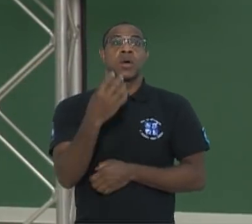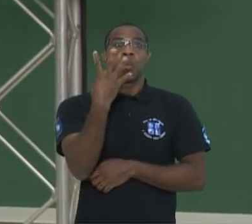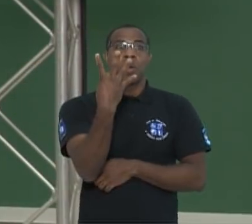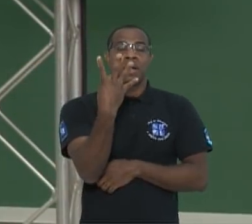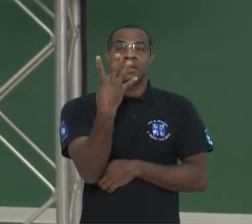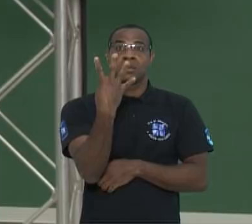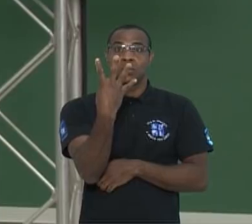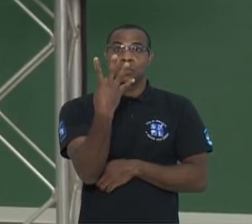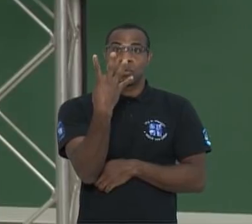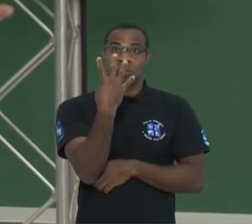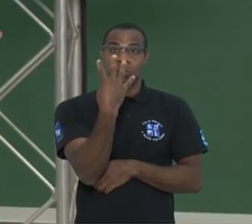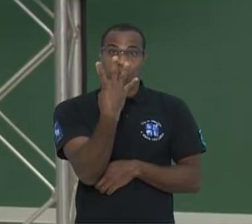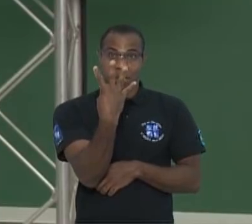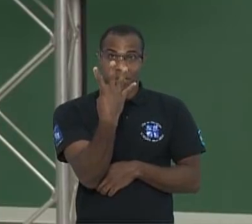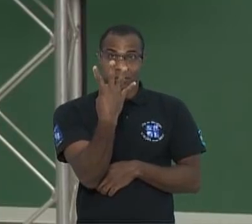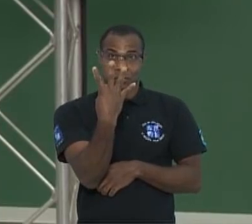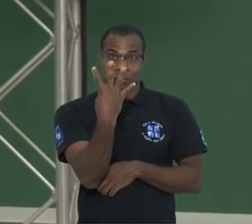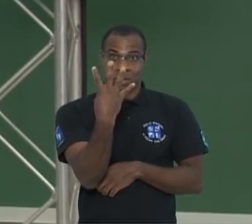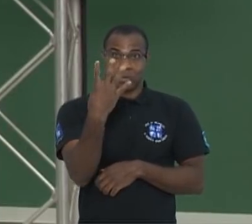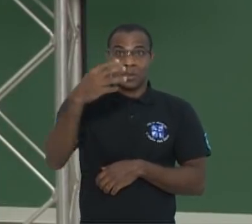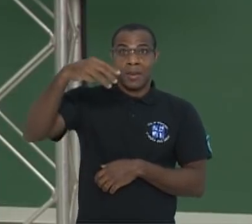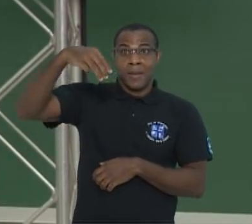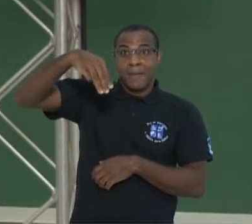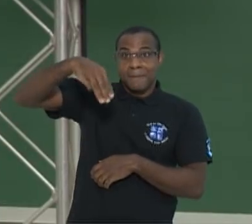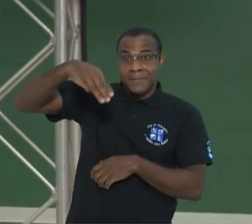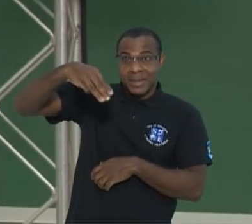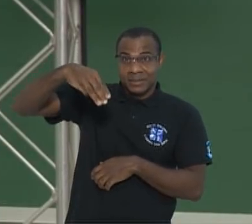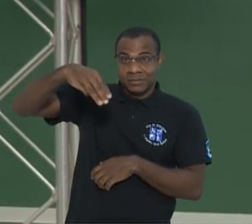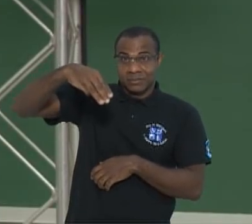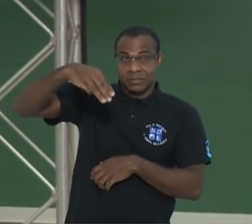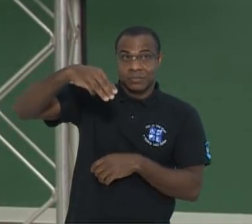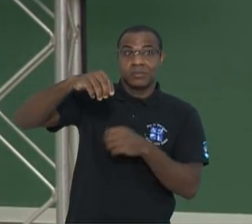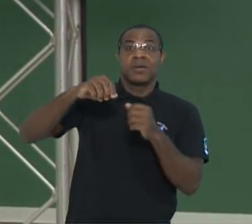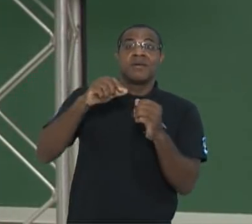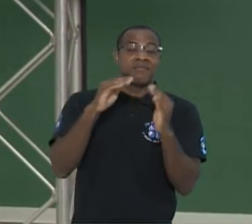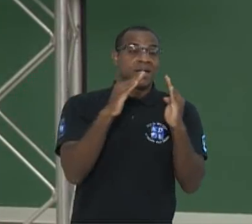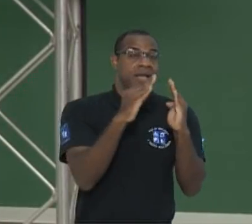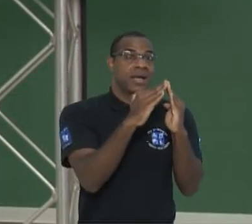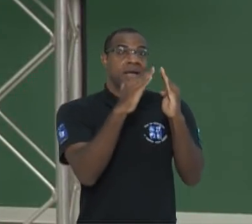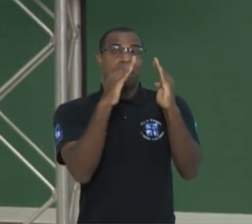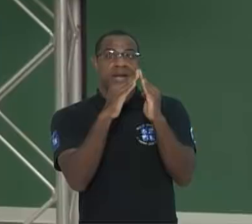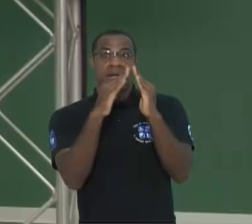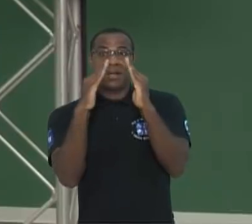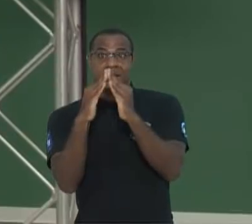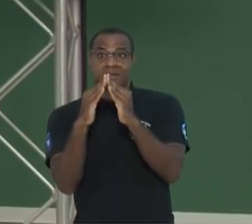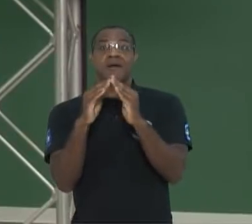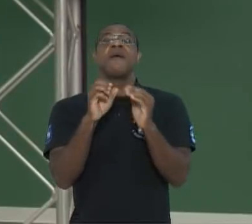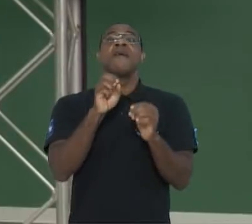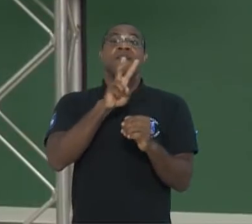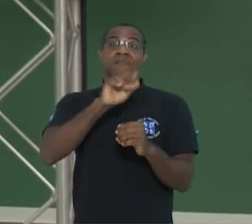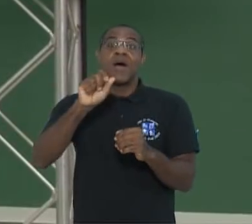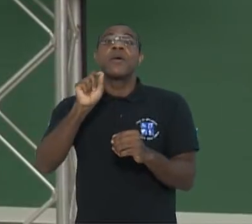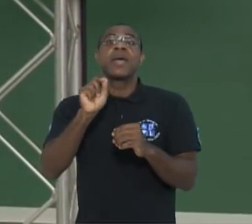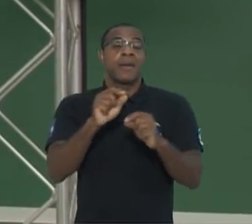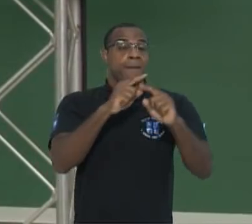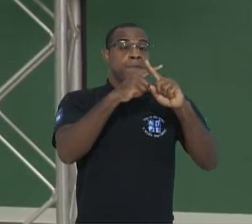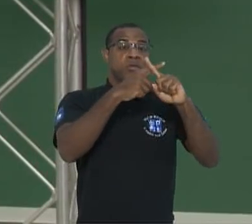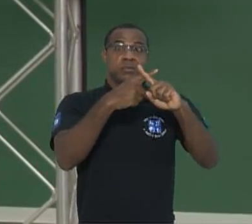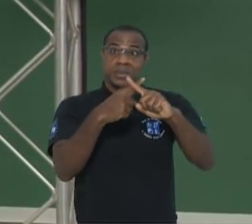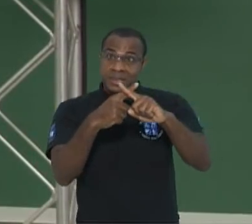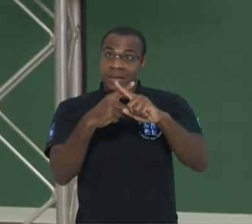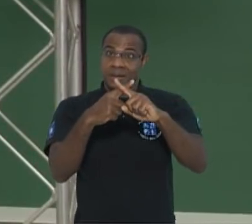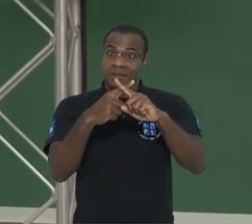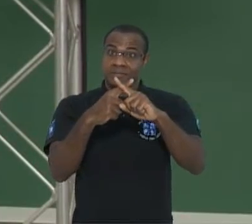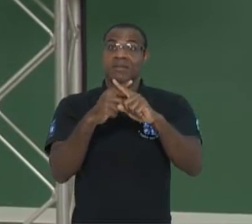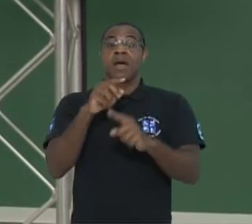da esquerda para a direita. Então, eu vou multiplicar por 1.000. E é por isso que dá